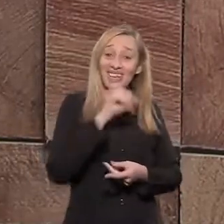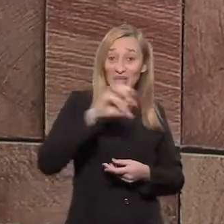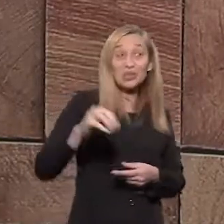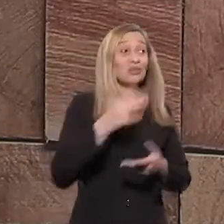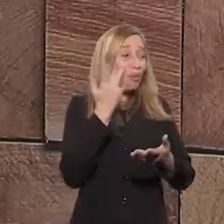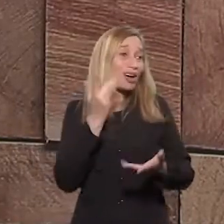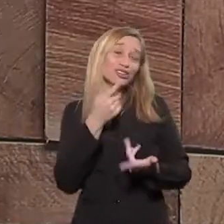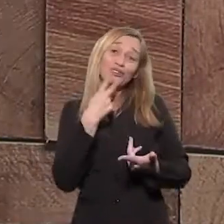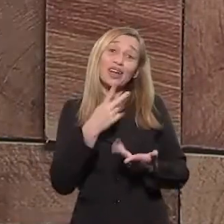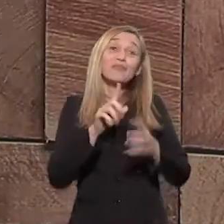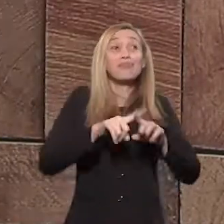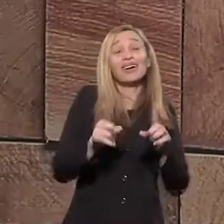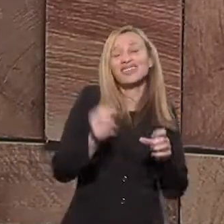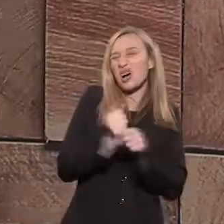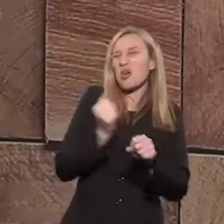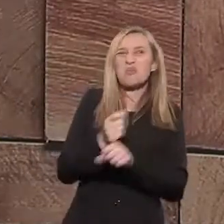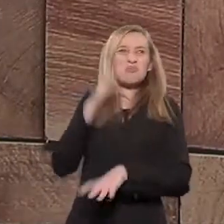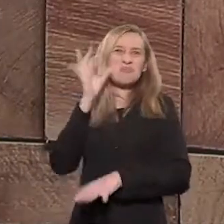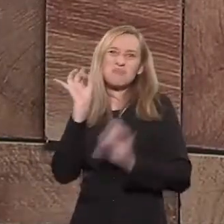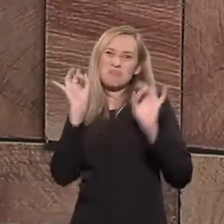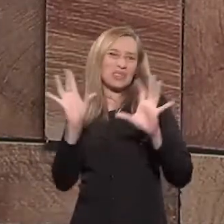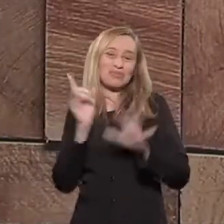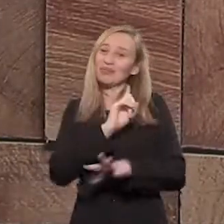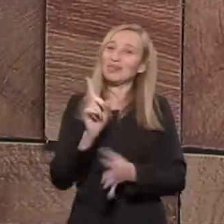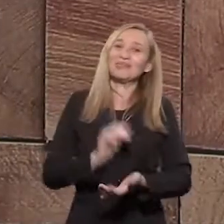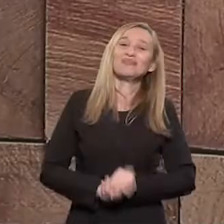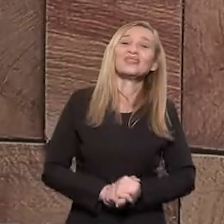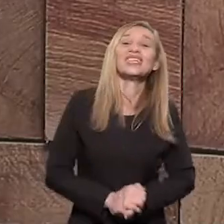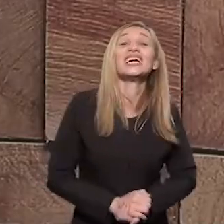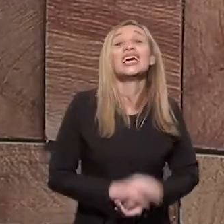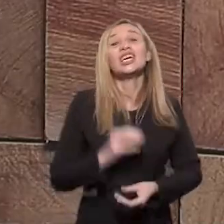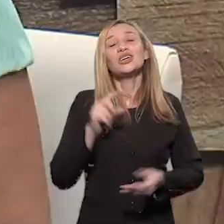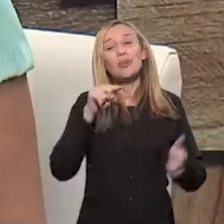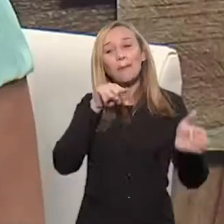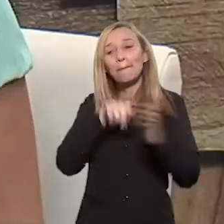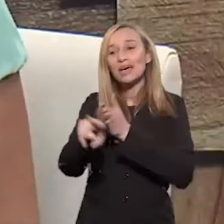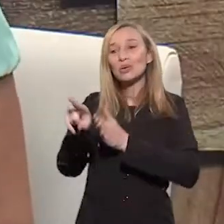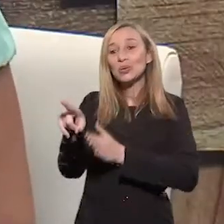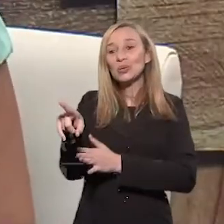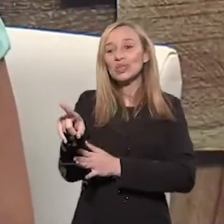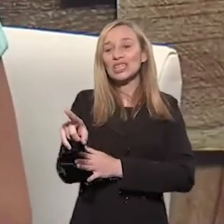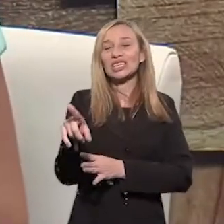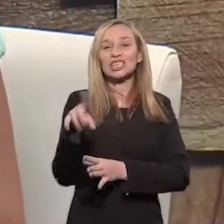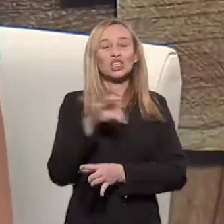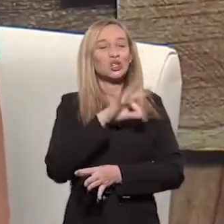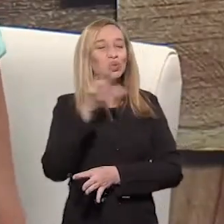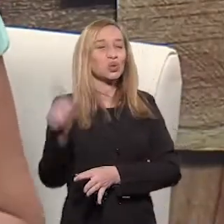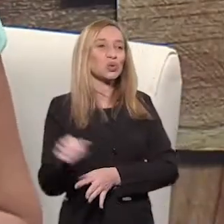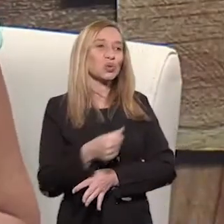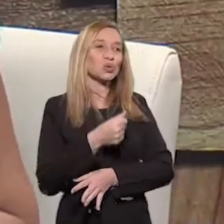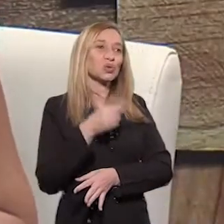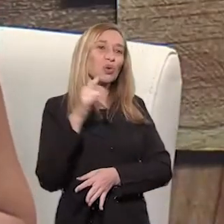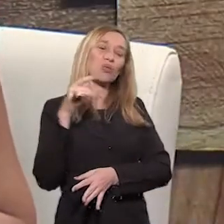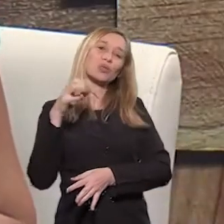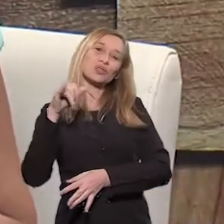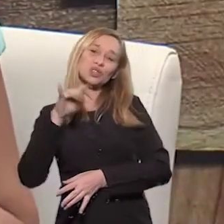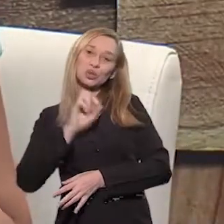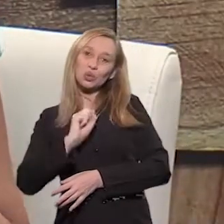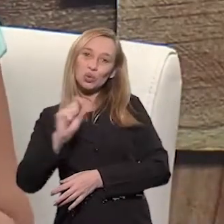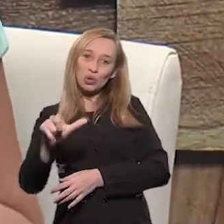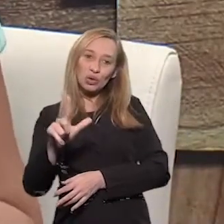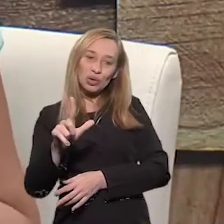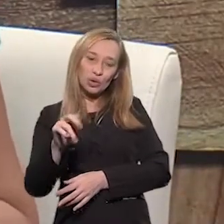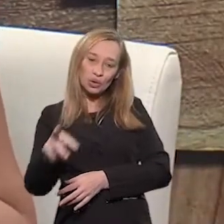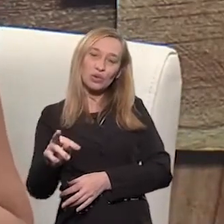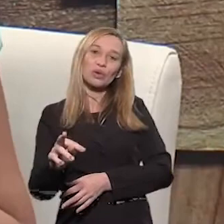entendeu? E acho que disse, mas daí a ser obra-prima, não acho que é obra-prima, não. E uma pergunta que todo compositor